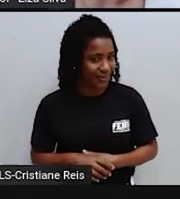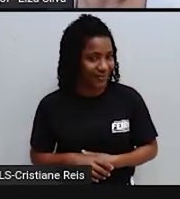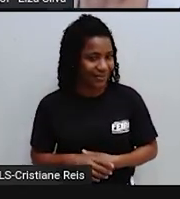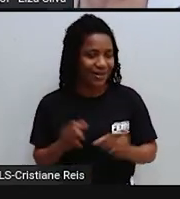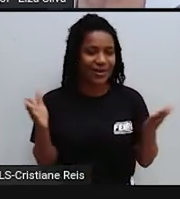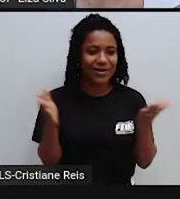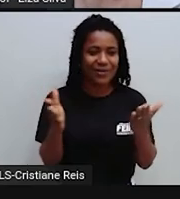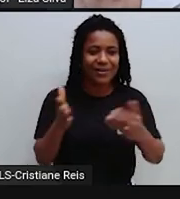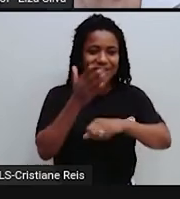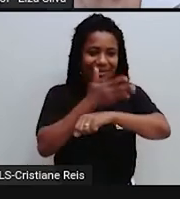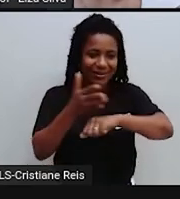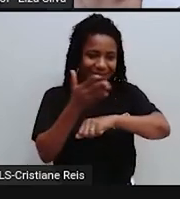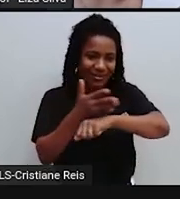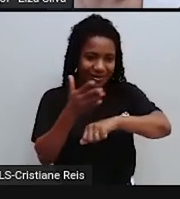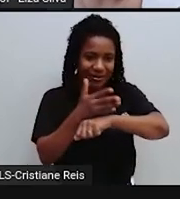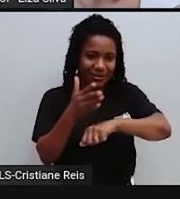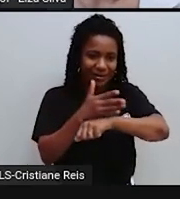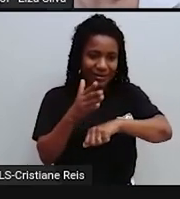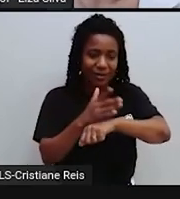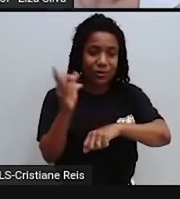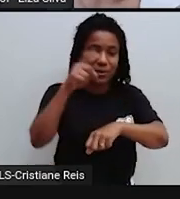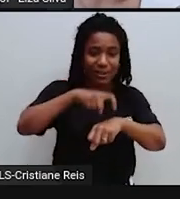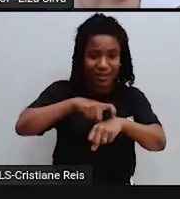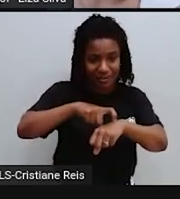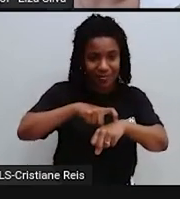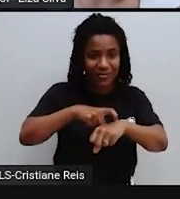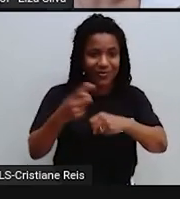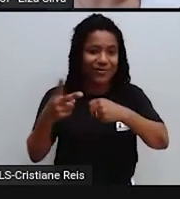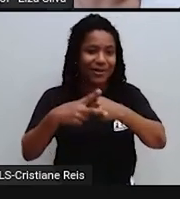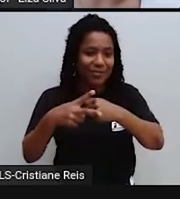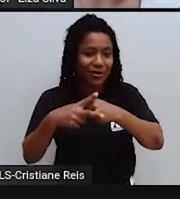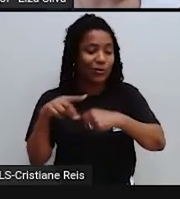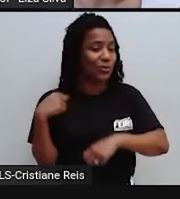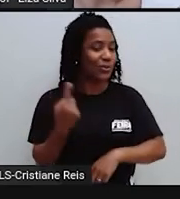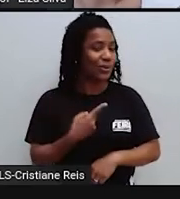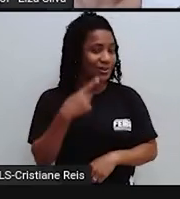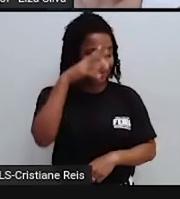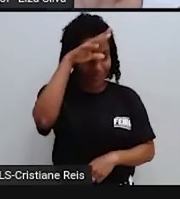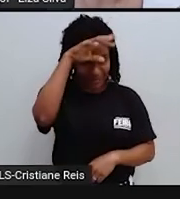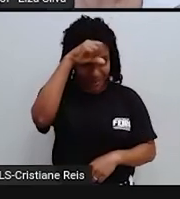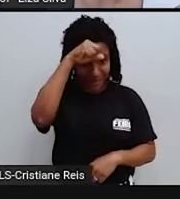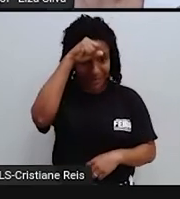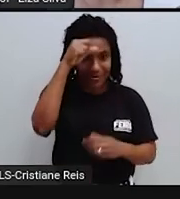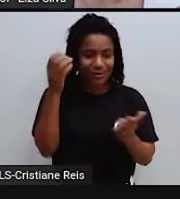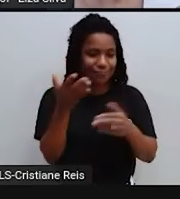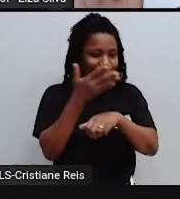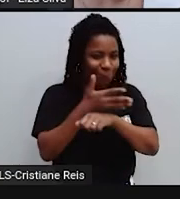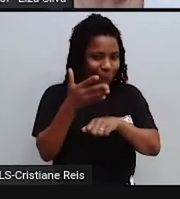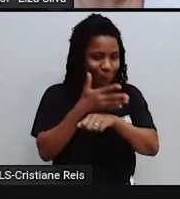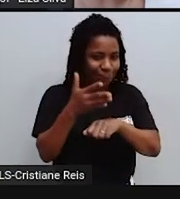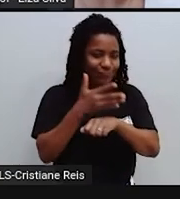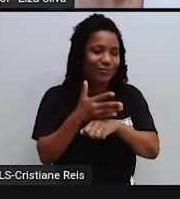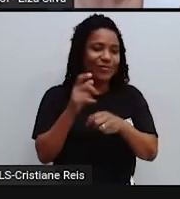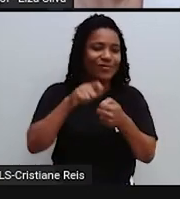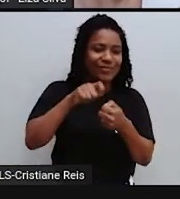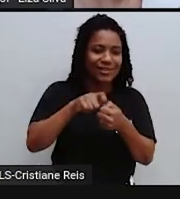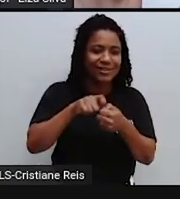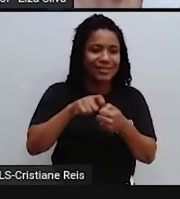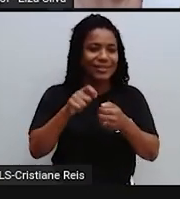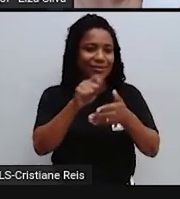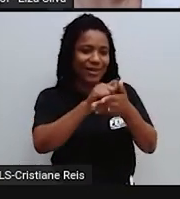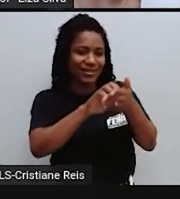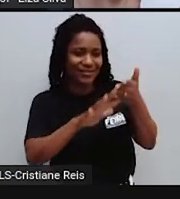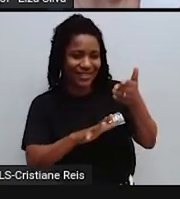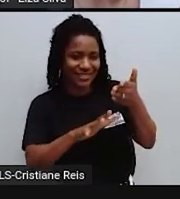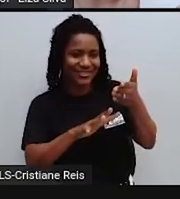pouco mais esse tempo verbal que nós estamos aprendendo hoje, vamos realizar juntos uma